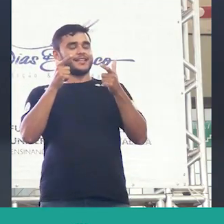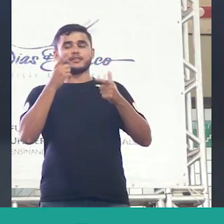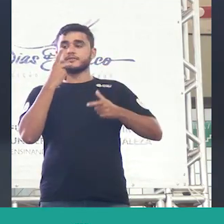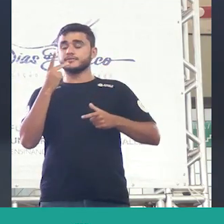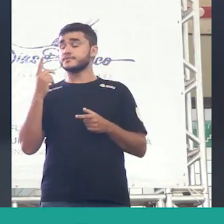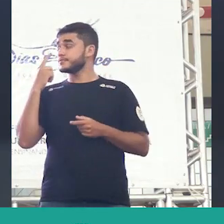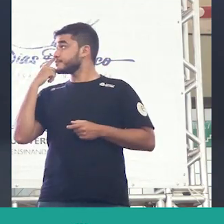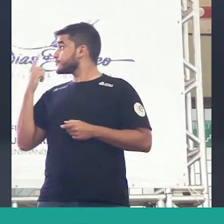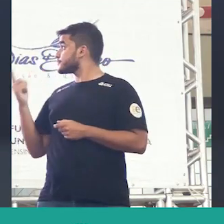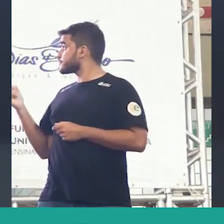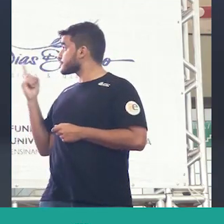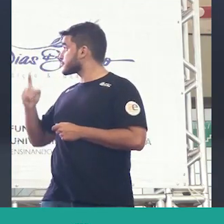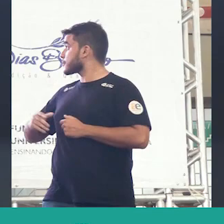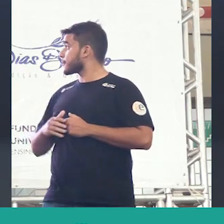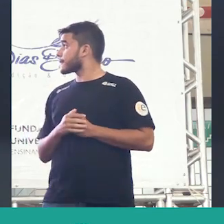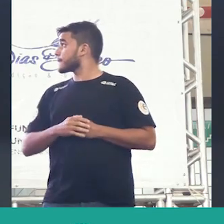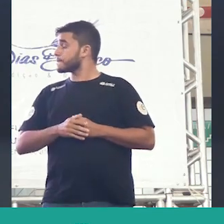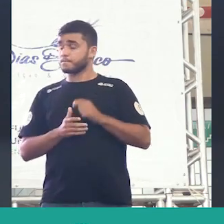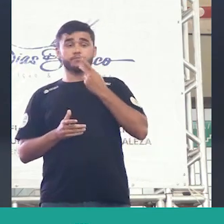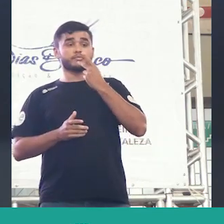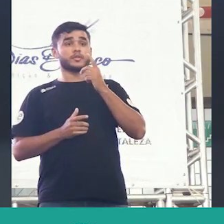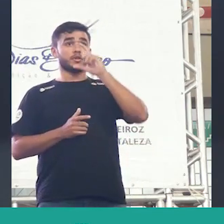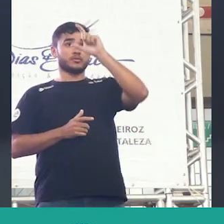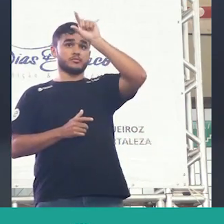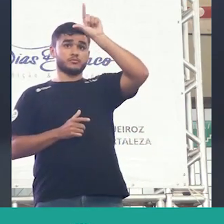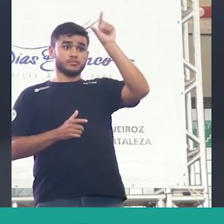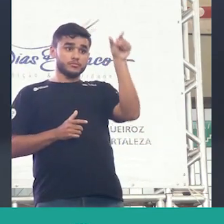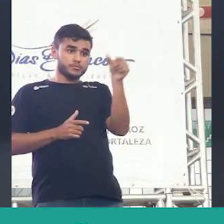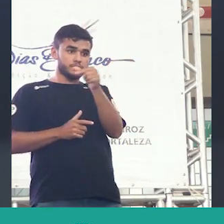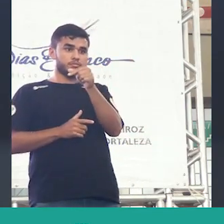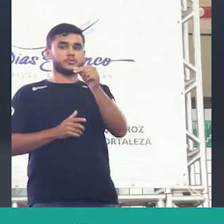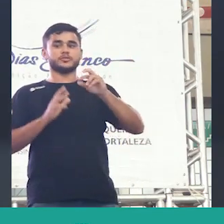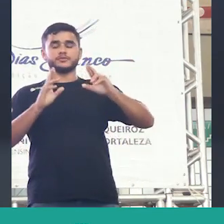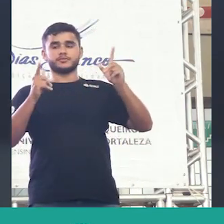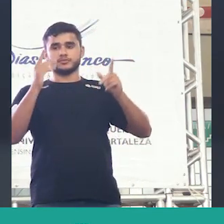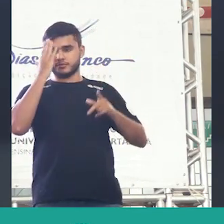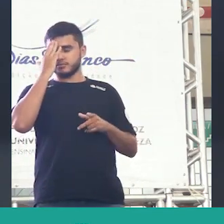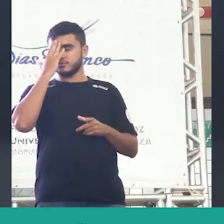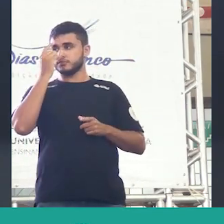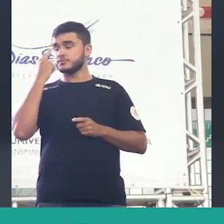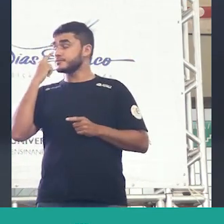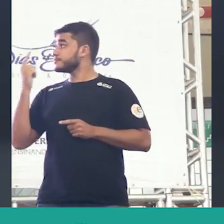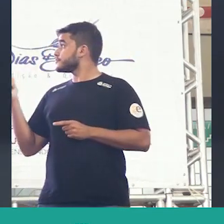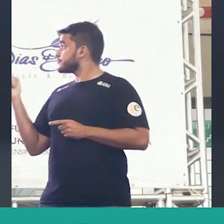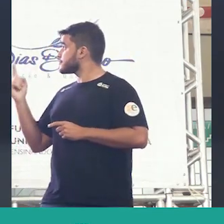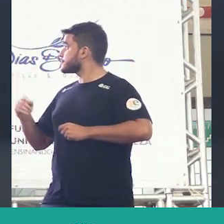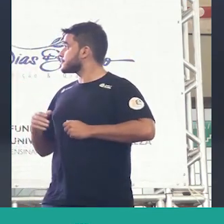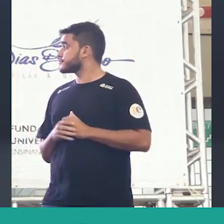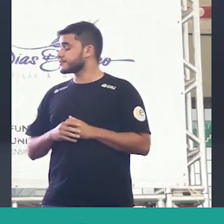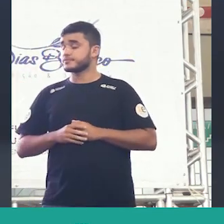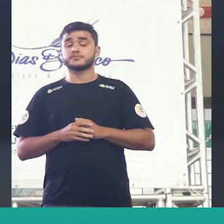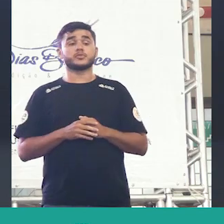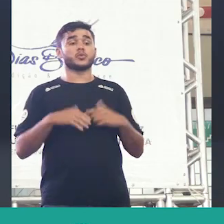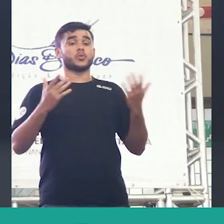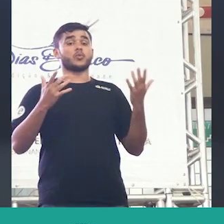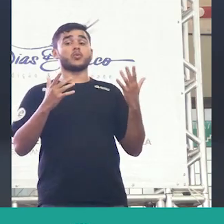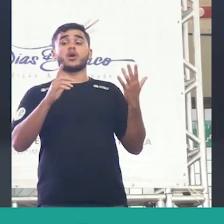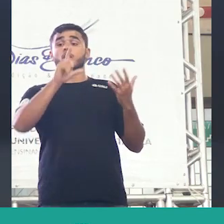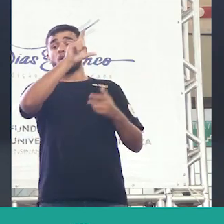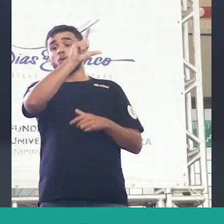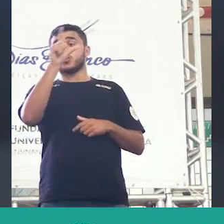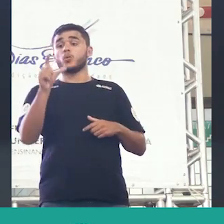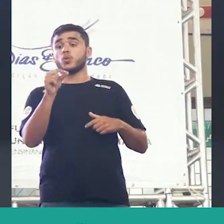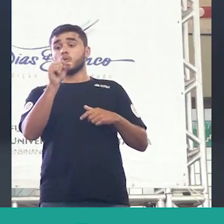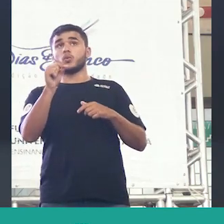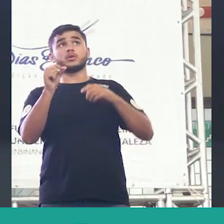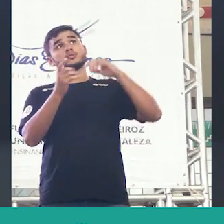um C invertido. Beleza? Bora estudar? Bora estudar? Bora. Qual é a lua que fica entre o Sol e a Terra? A lua